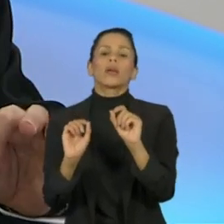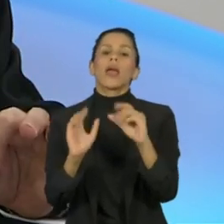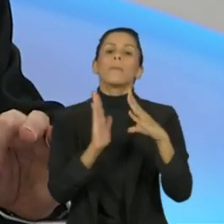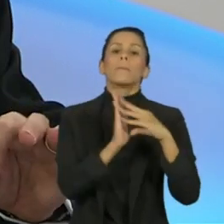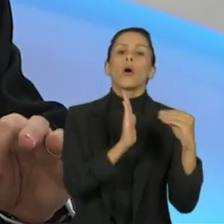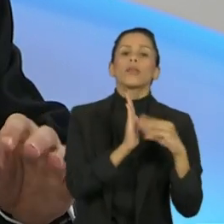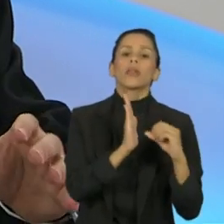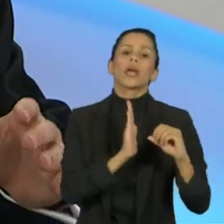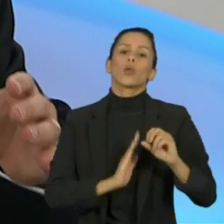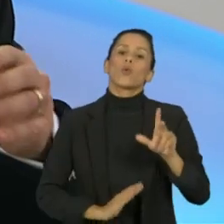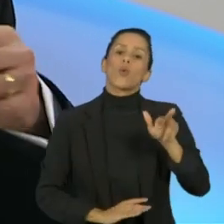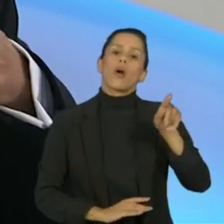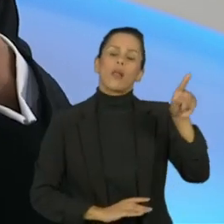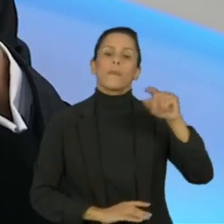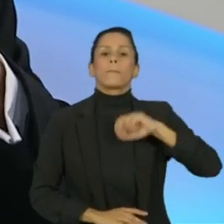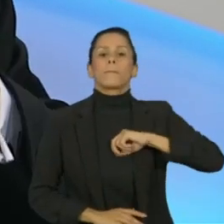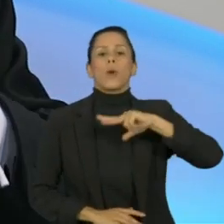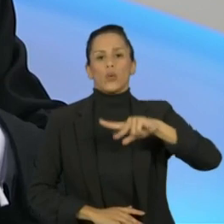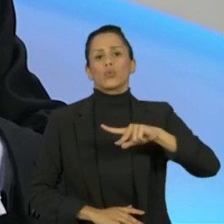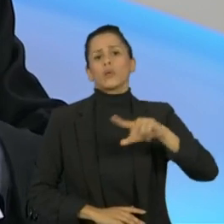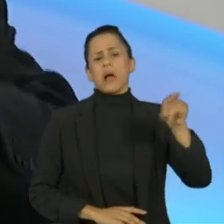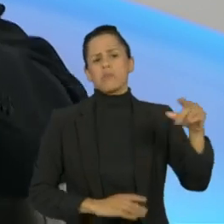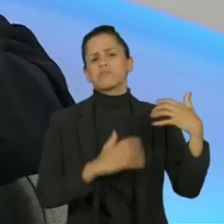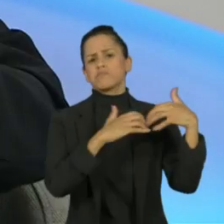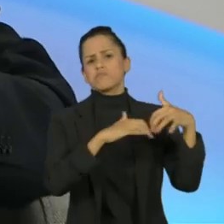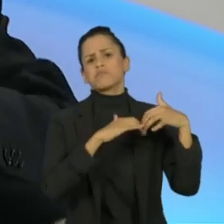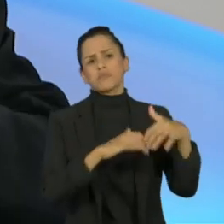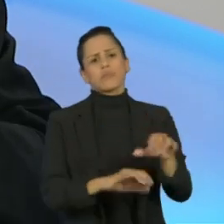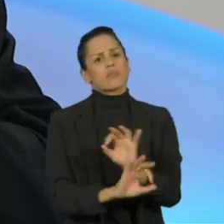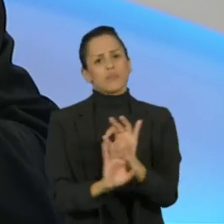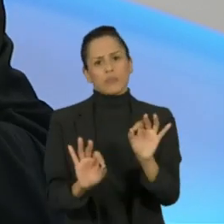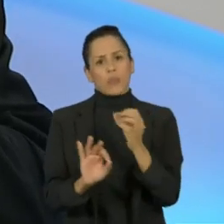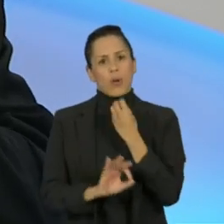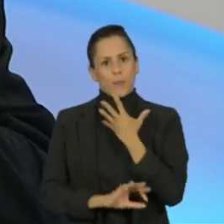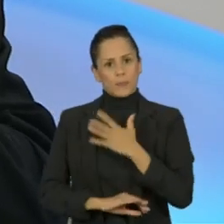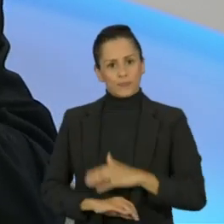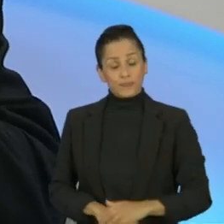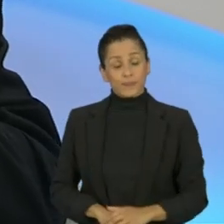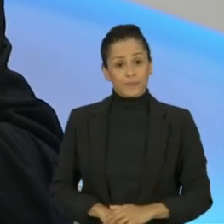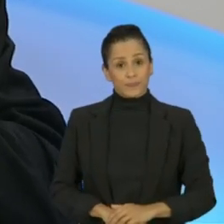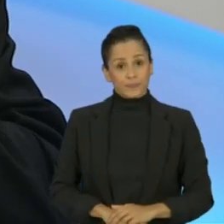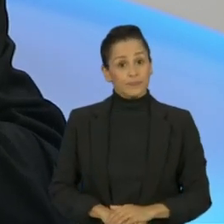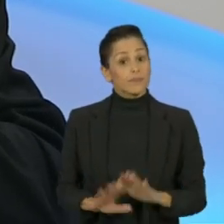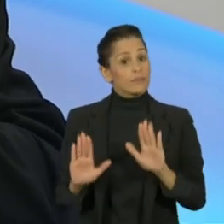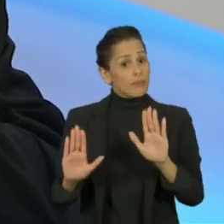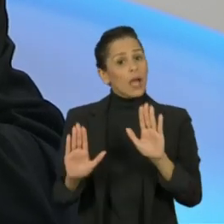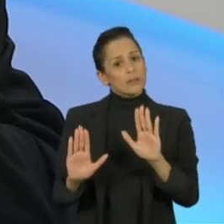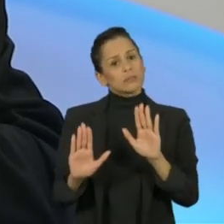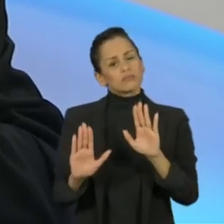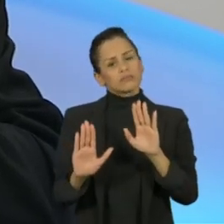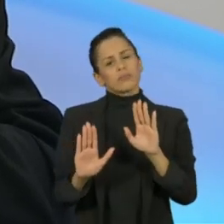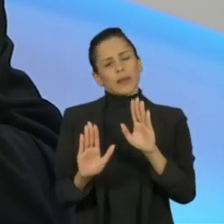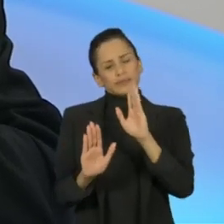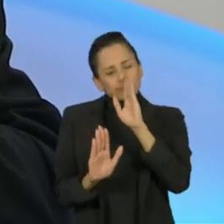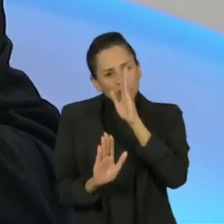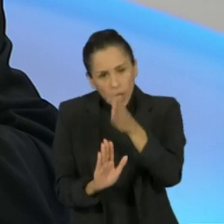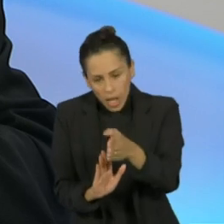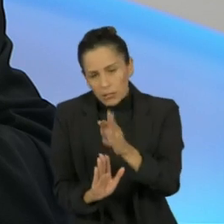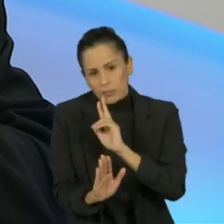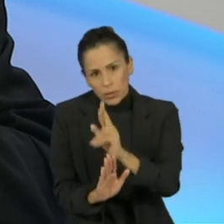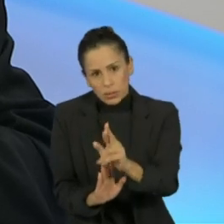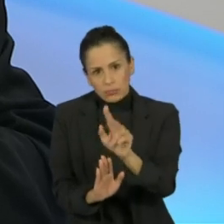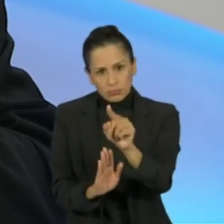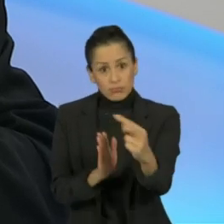tem funcionado bem. Agora, indo à parte mais objetiva da sua pergunta, eu acho